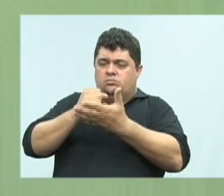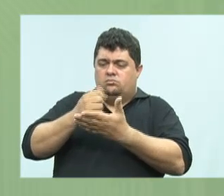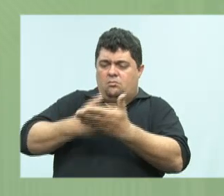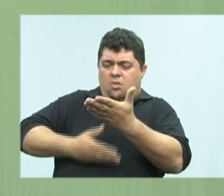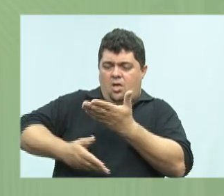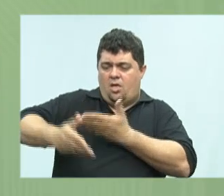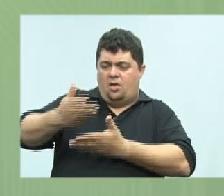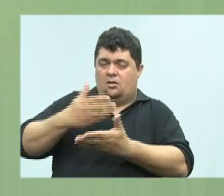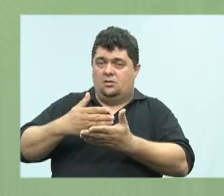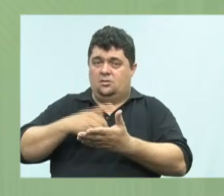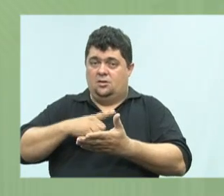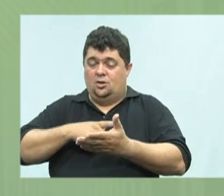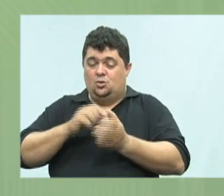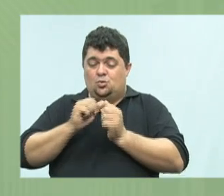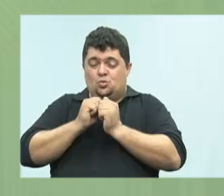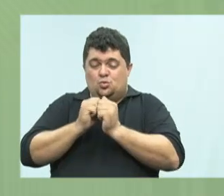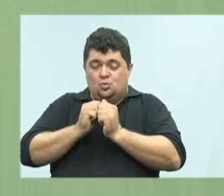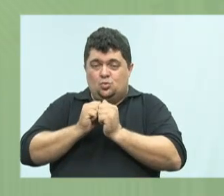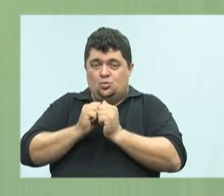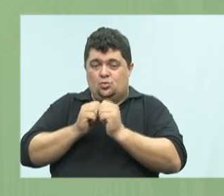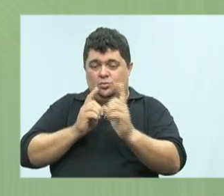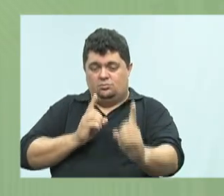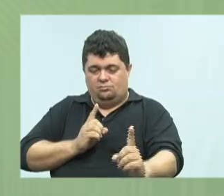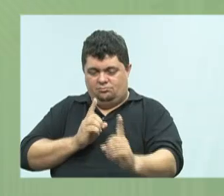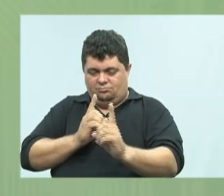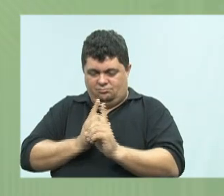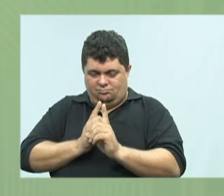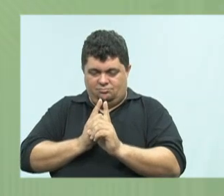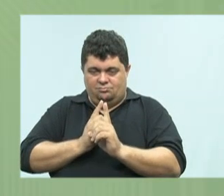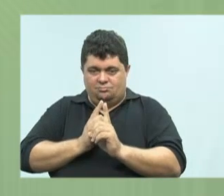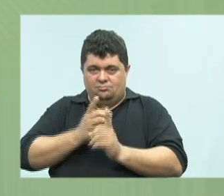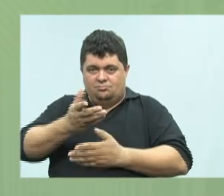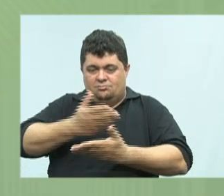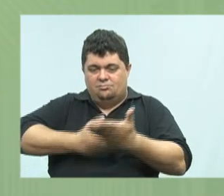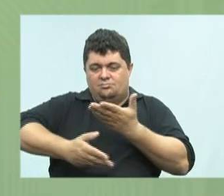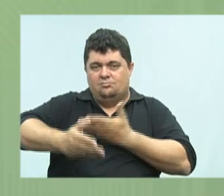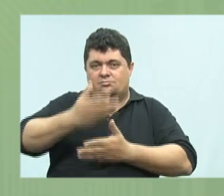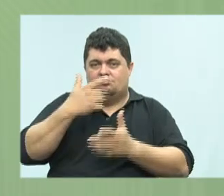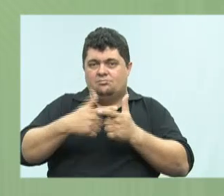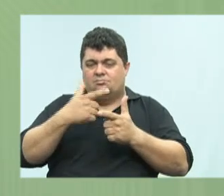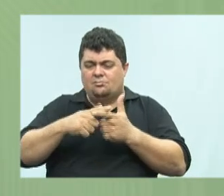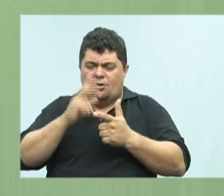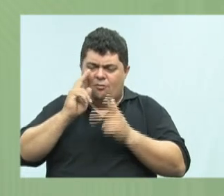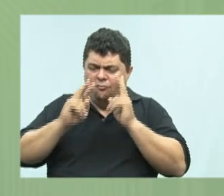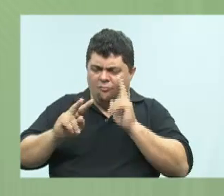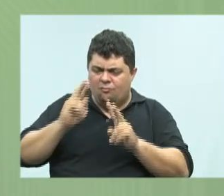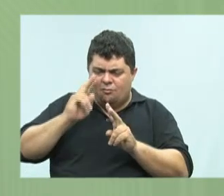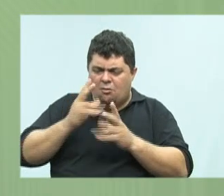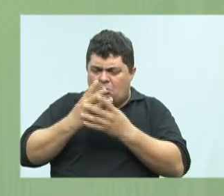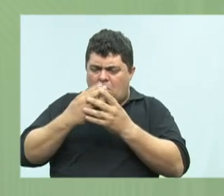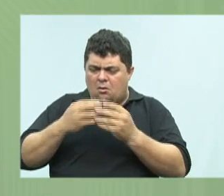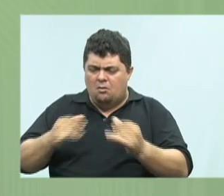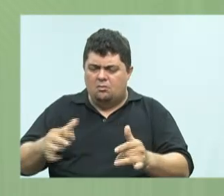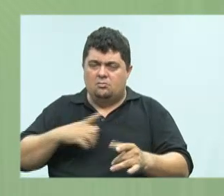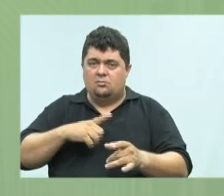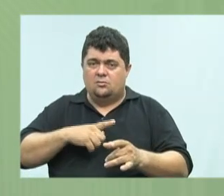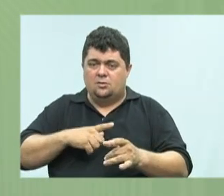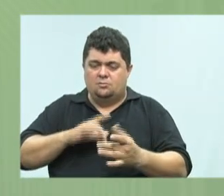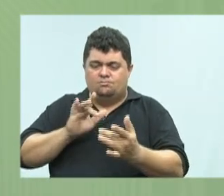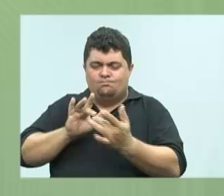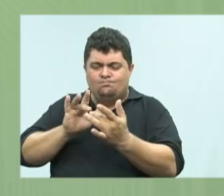pesquisadores e participantes representativos dessa situação ou problema estão envolvidos de